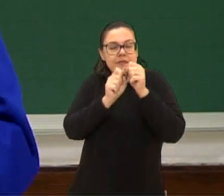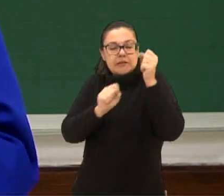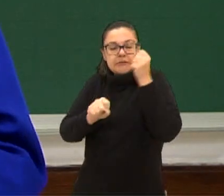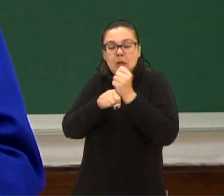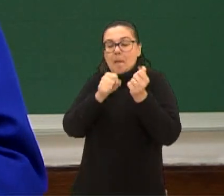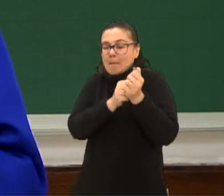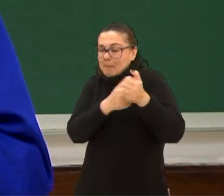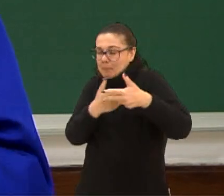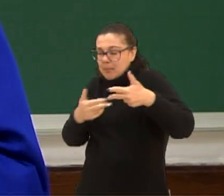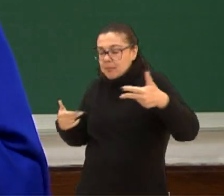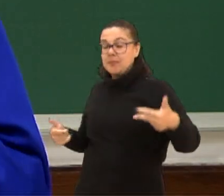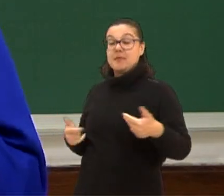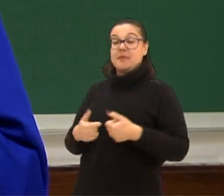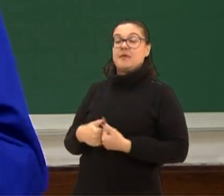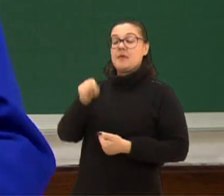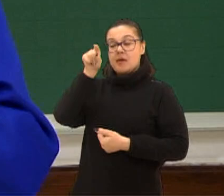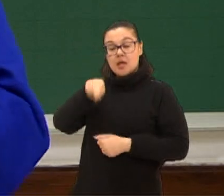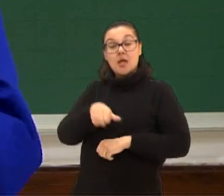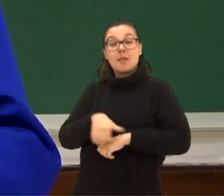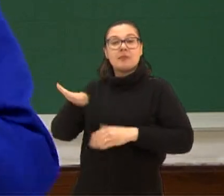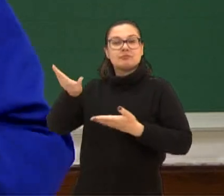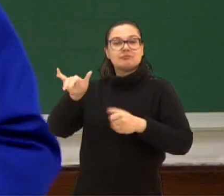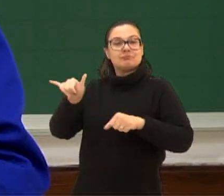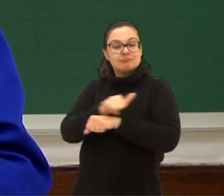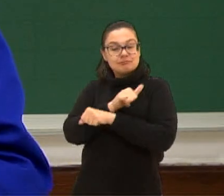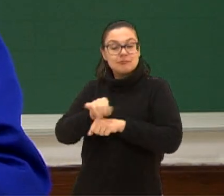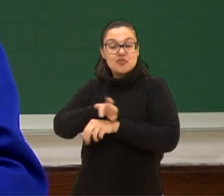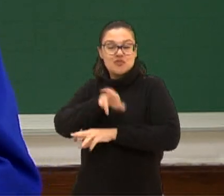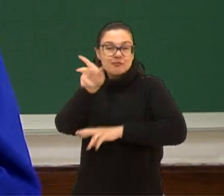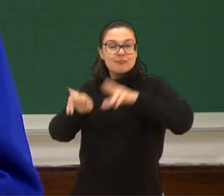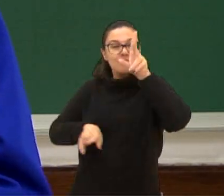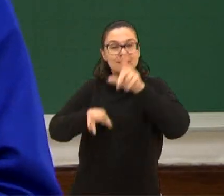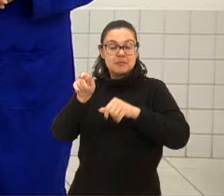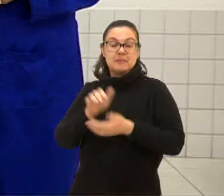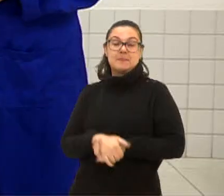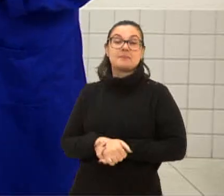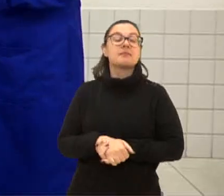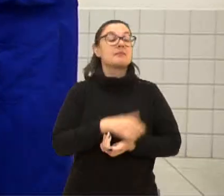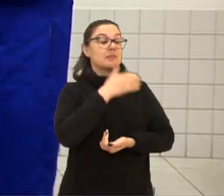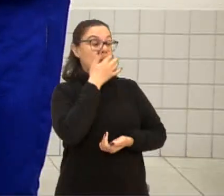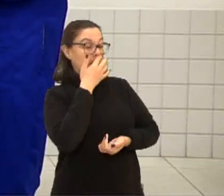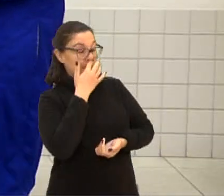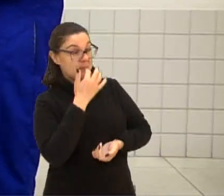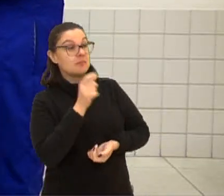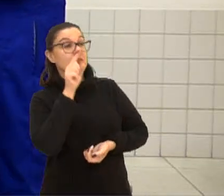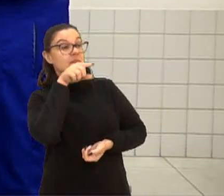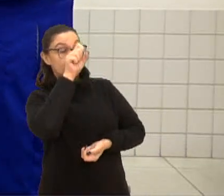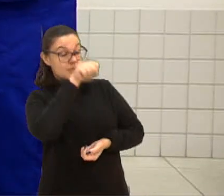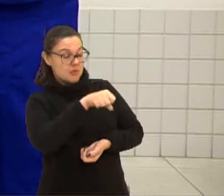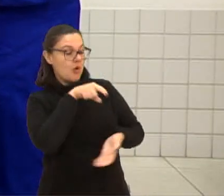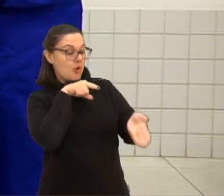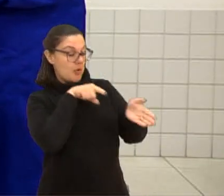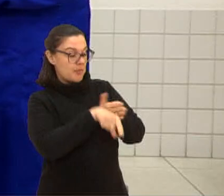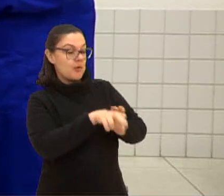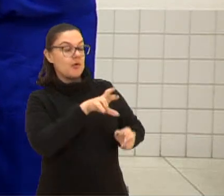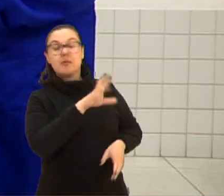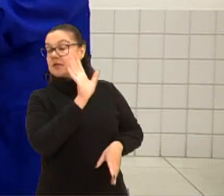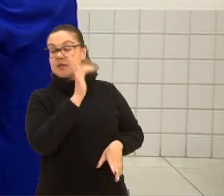vários papéis, né? Esses artistas geralmente eram bem diversificados. Aham. Ó, nós temos uma pergunta do